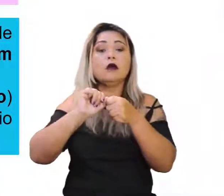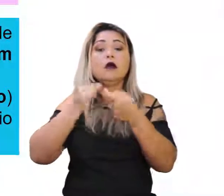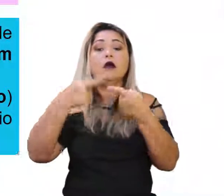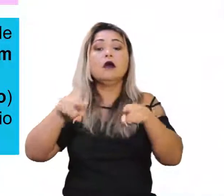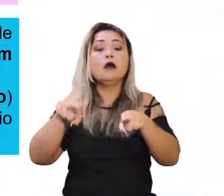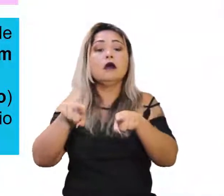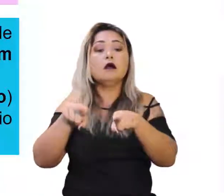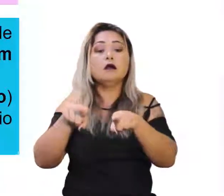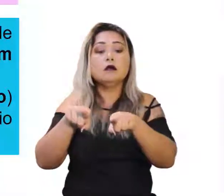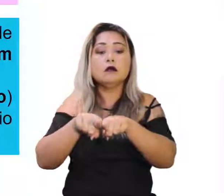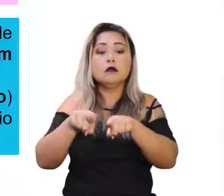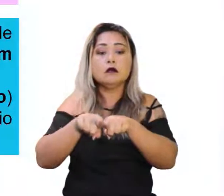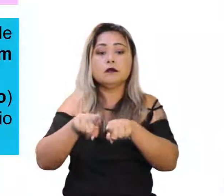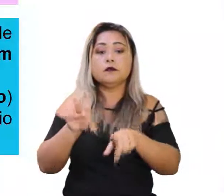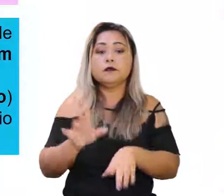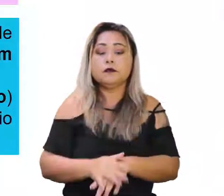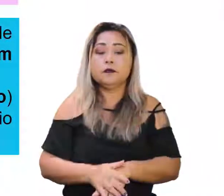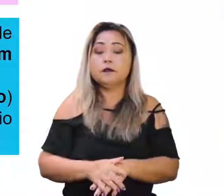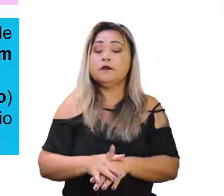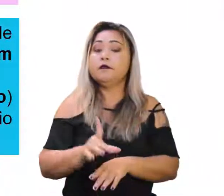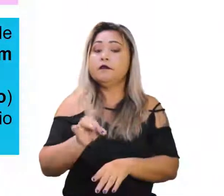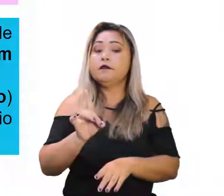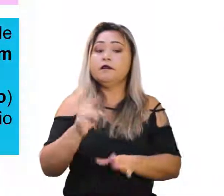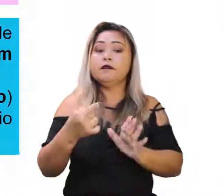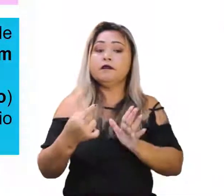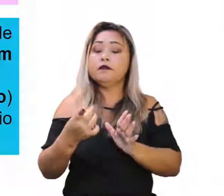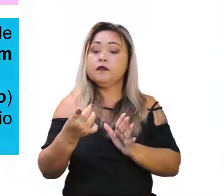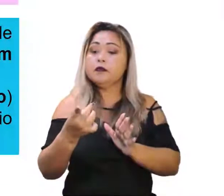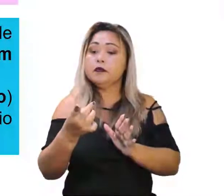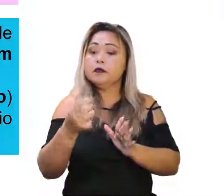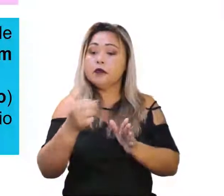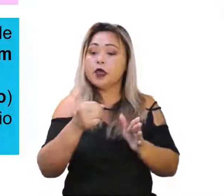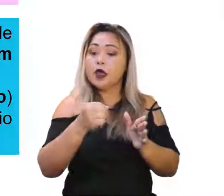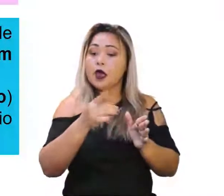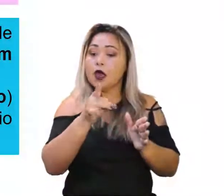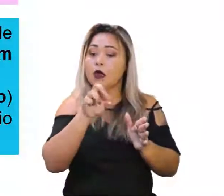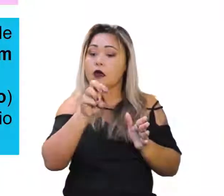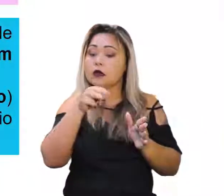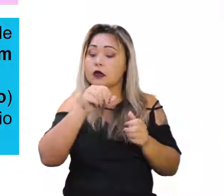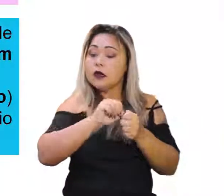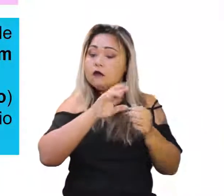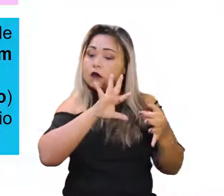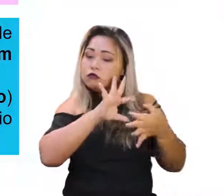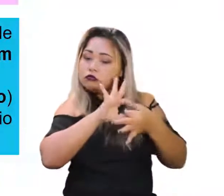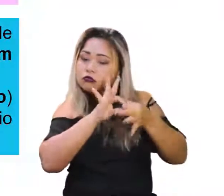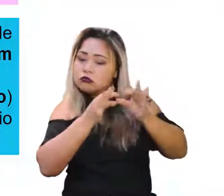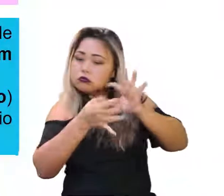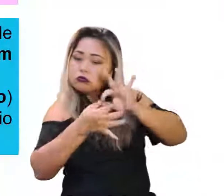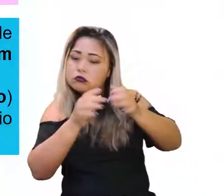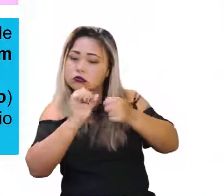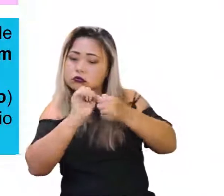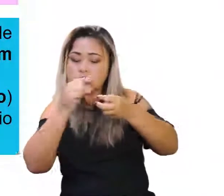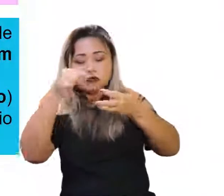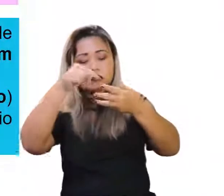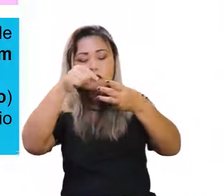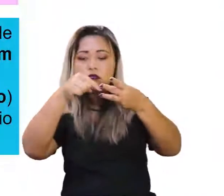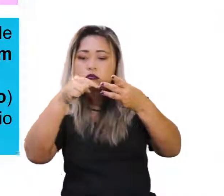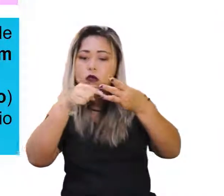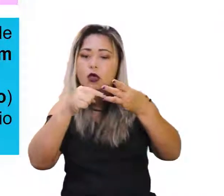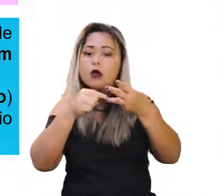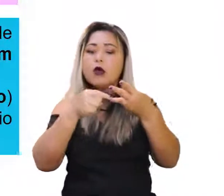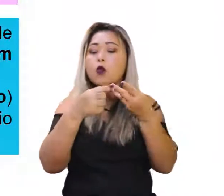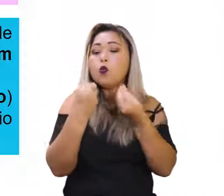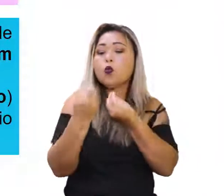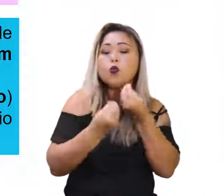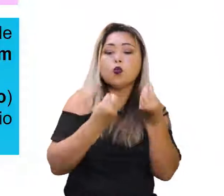Também a peça dramática, ela tem trama e enredo, que é o conjunto dos atos dramáticos,